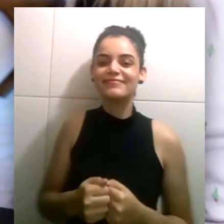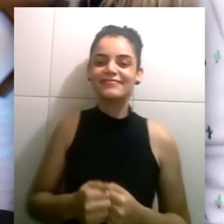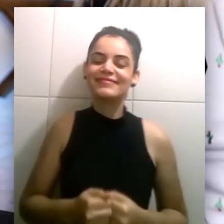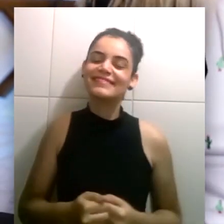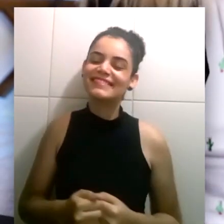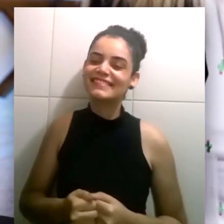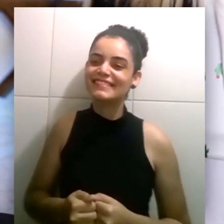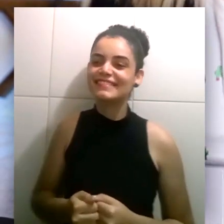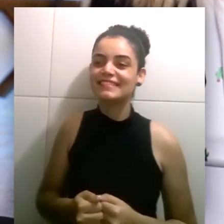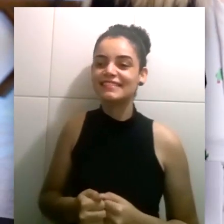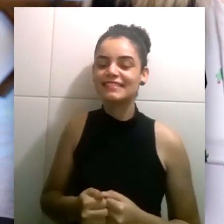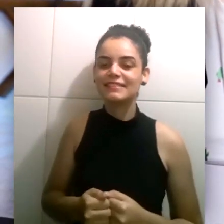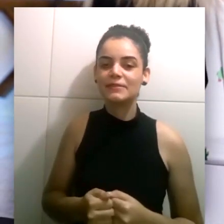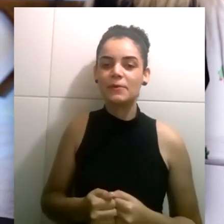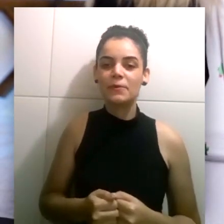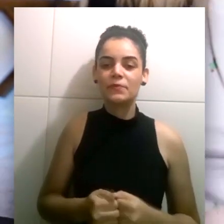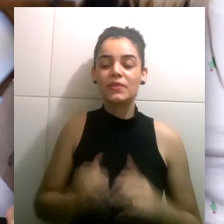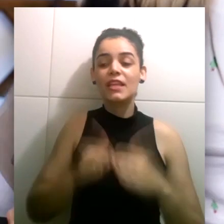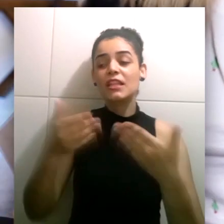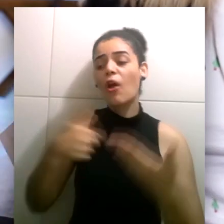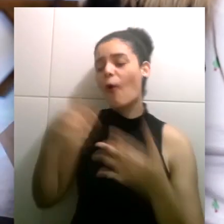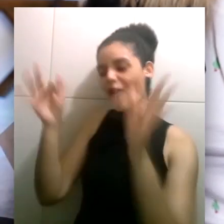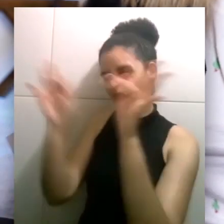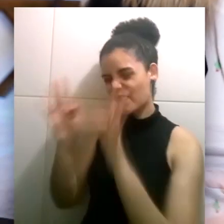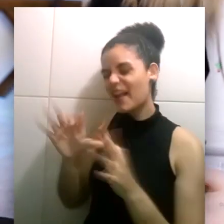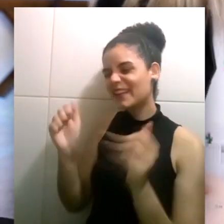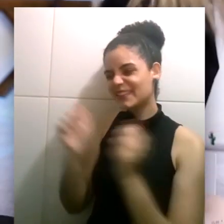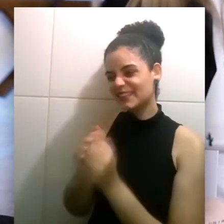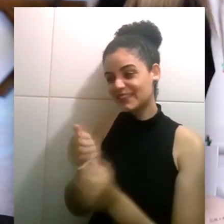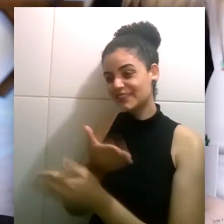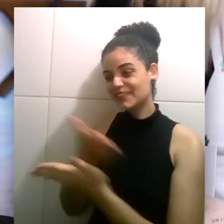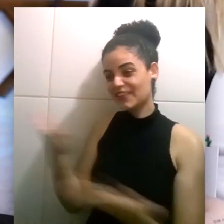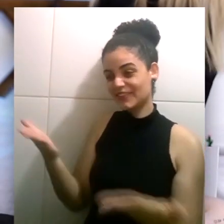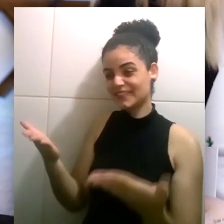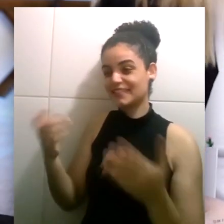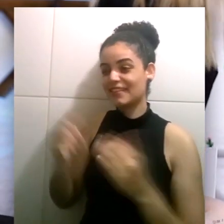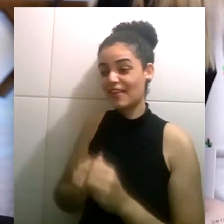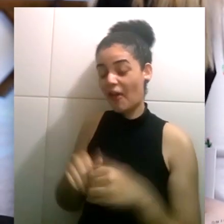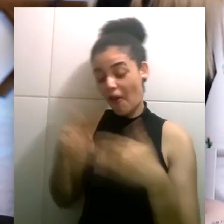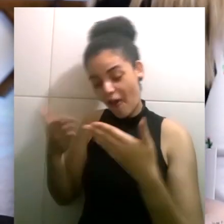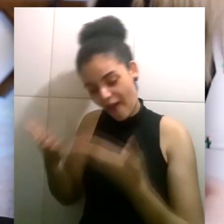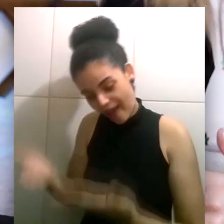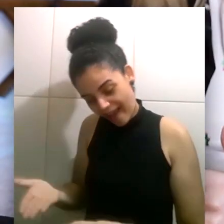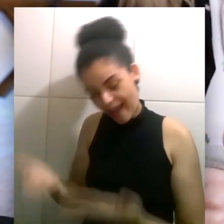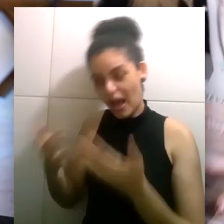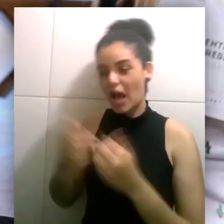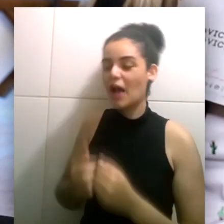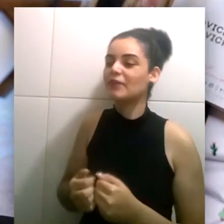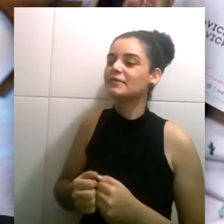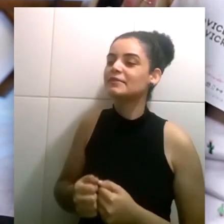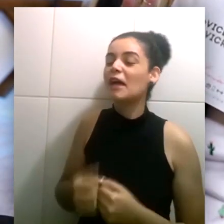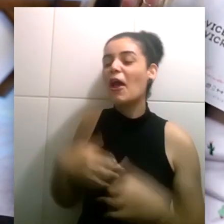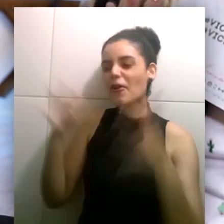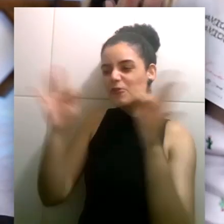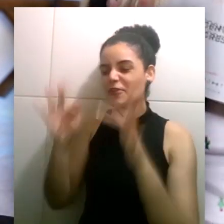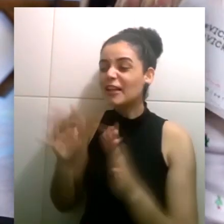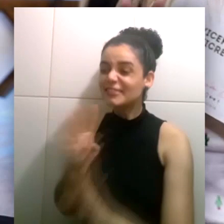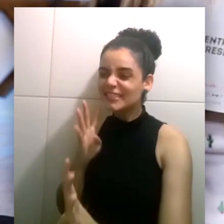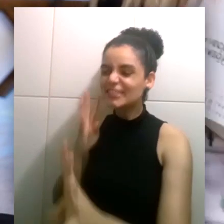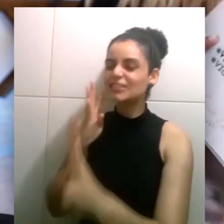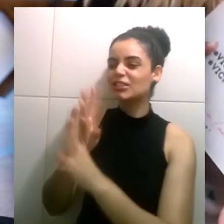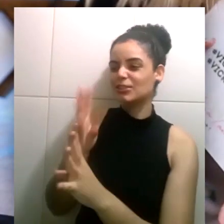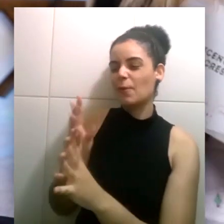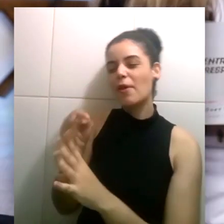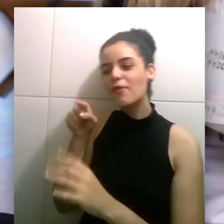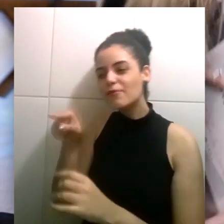Kerborim. Mas tô muito feliz de estar com você aqui, uma honra, uma alegria e fazer o quê? Eu vi com entrevista, descobrir um pouquinho